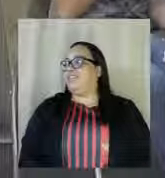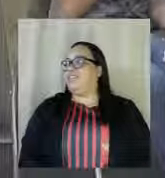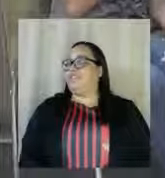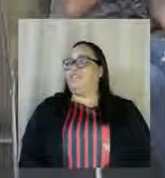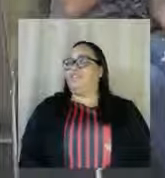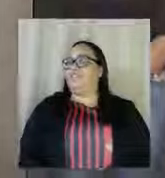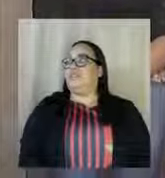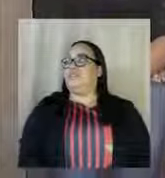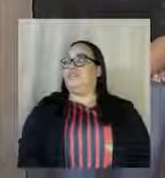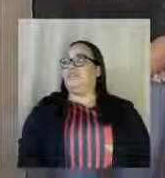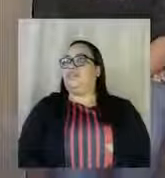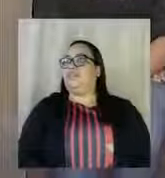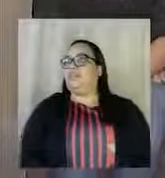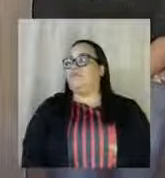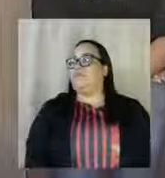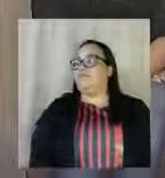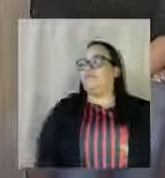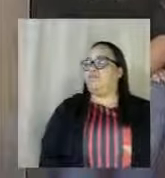Na verdade,